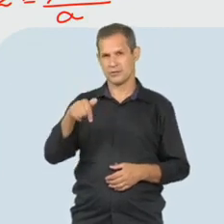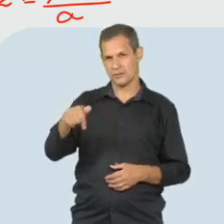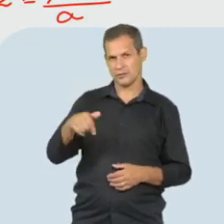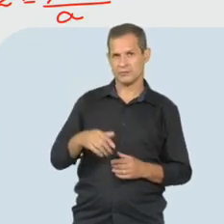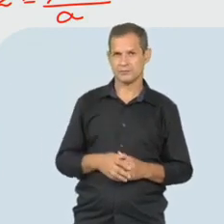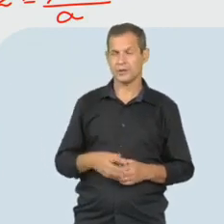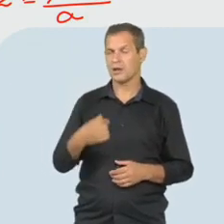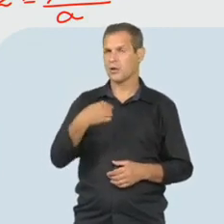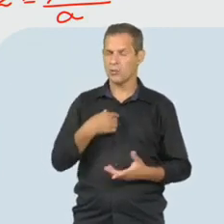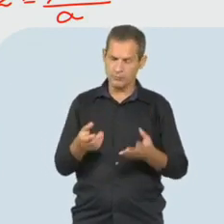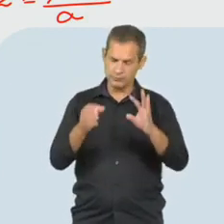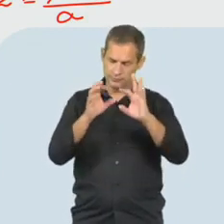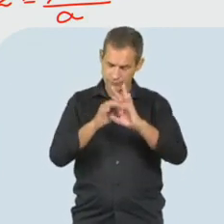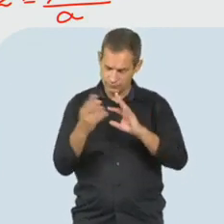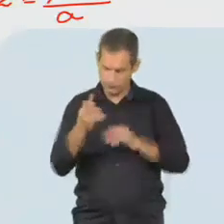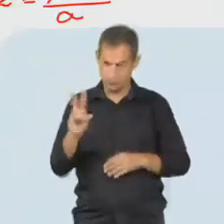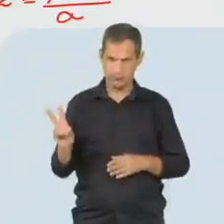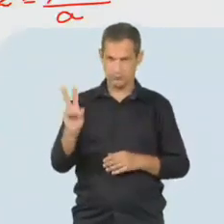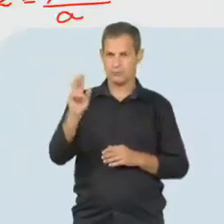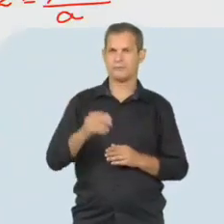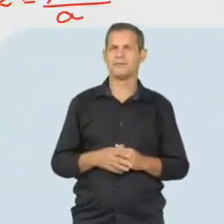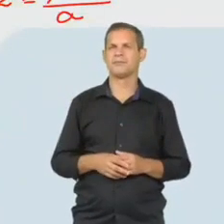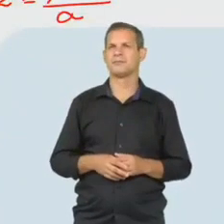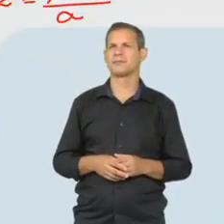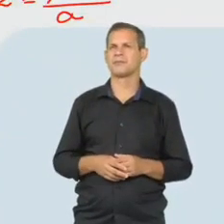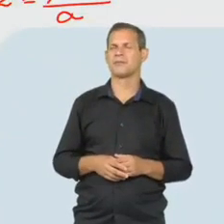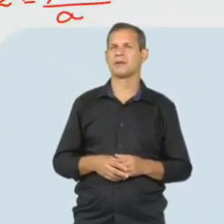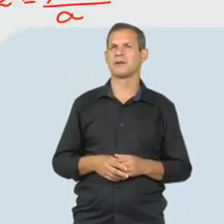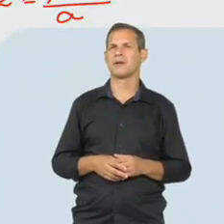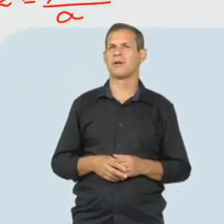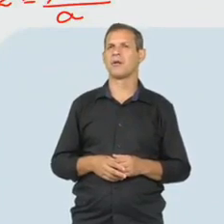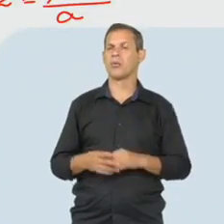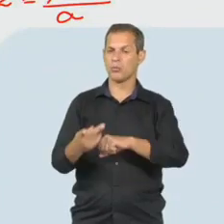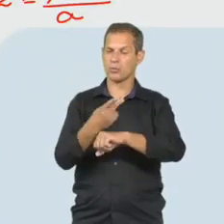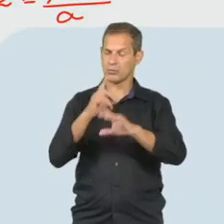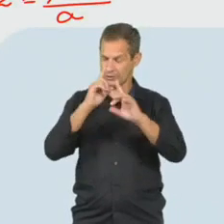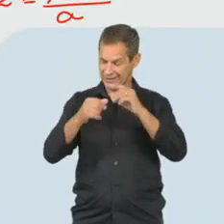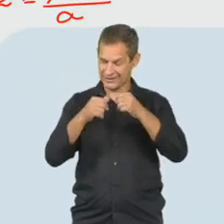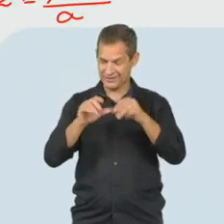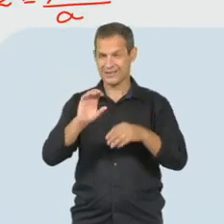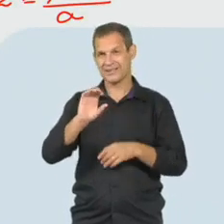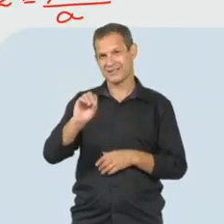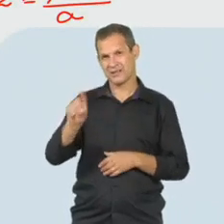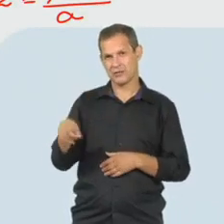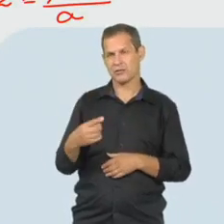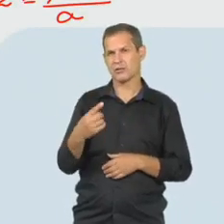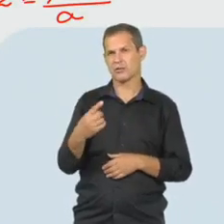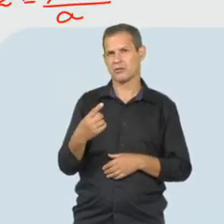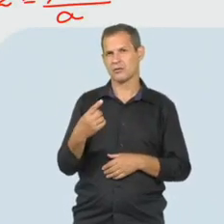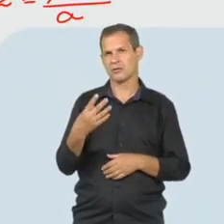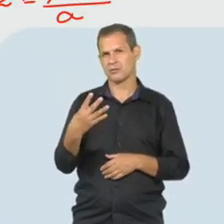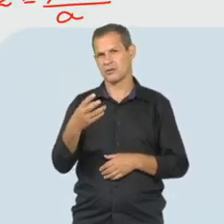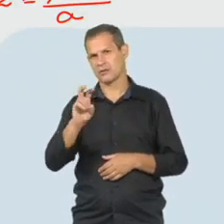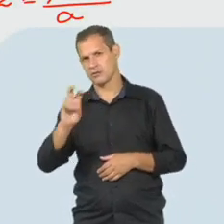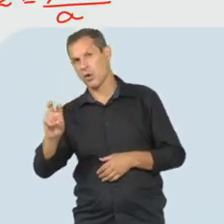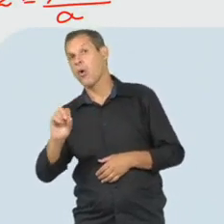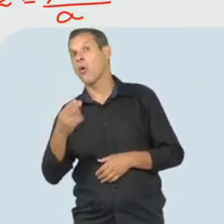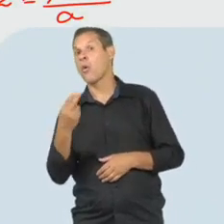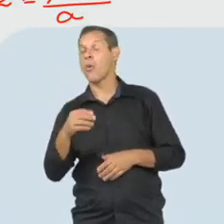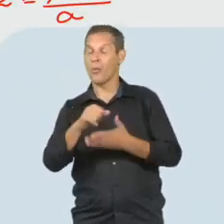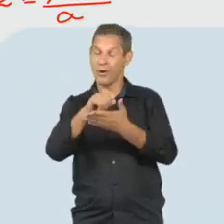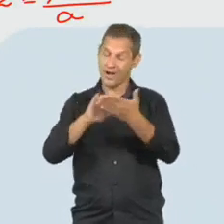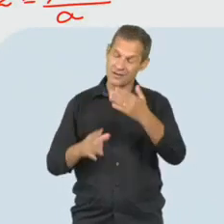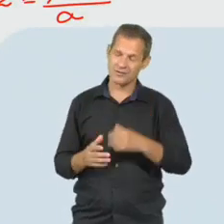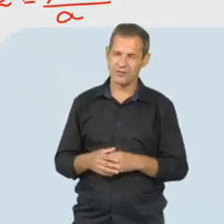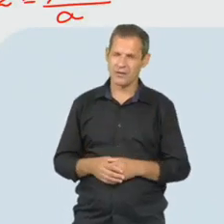aqui. Eu vou unir esses dois valores, então o dado que eu estou procurando vai ser esse 0,045. Ou o